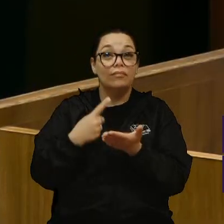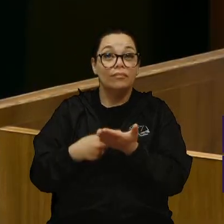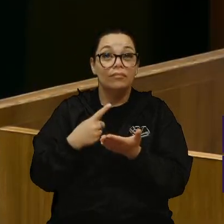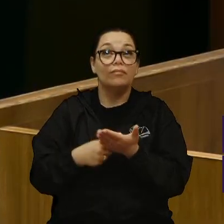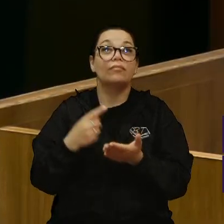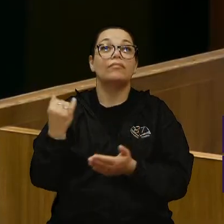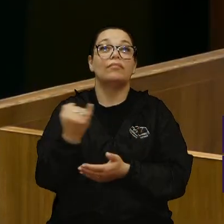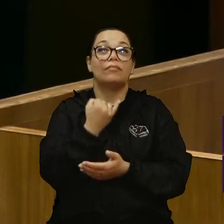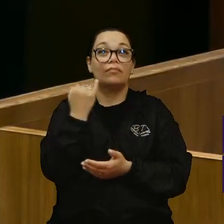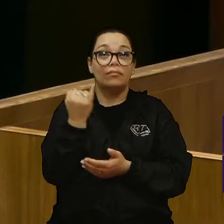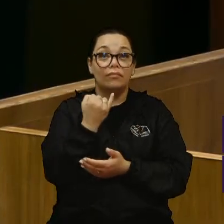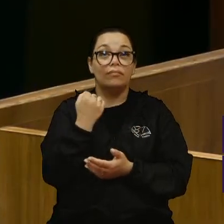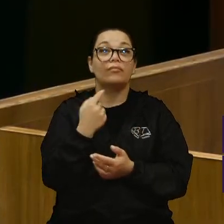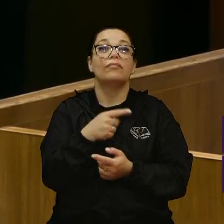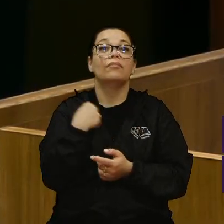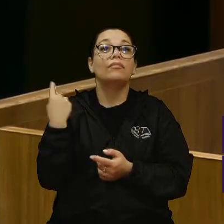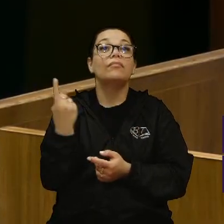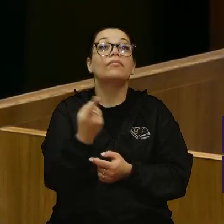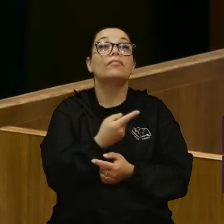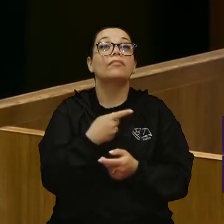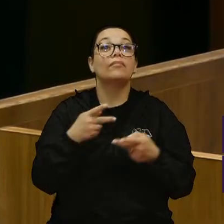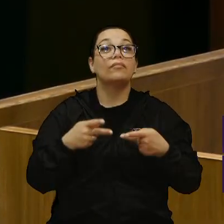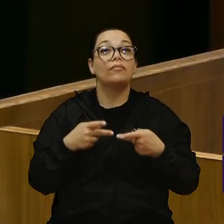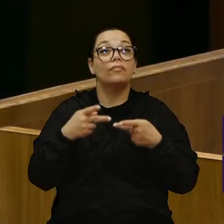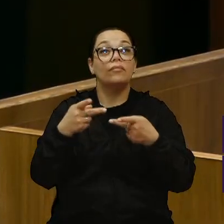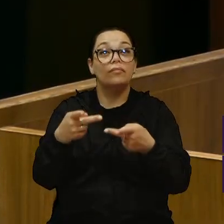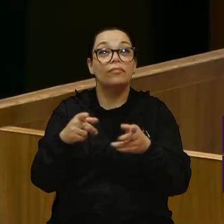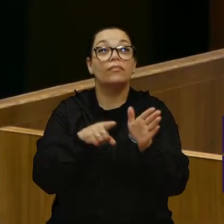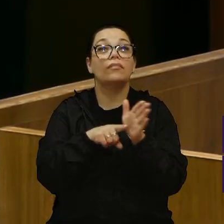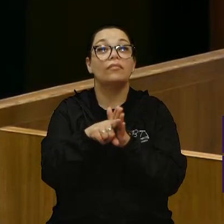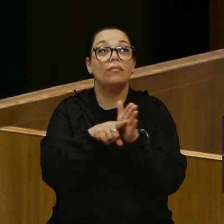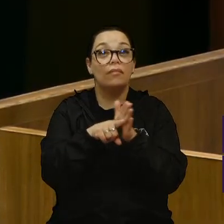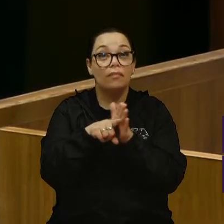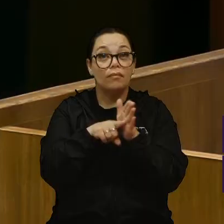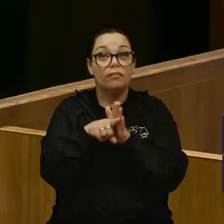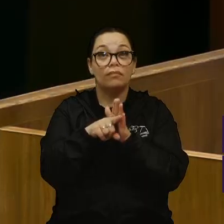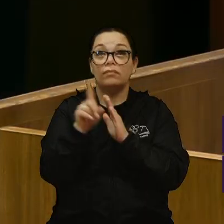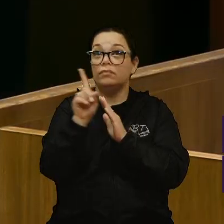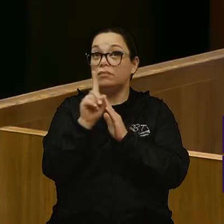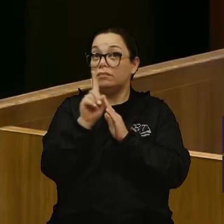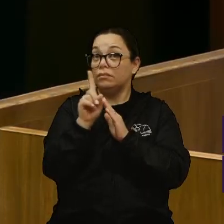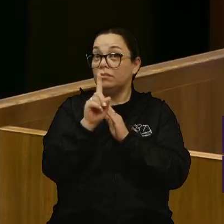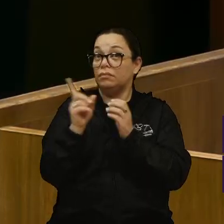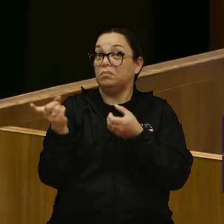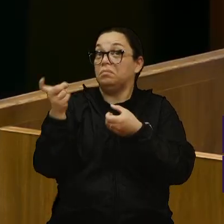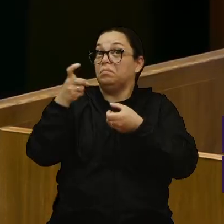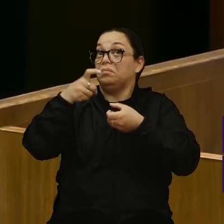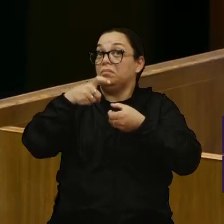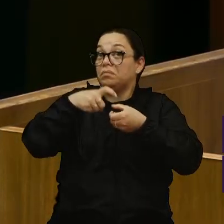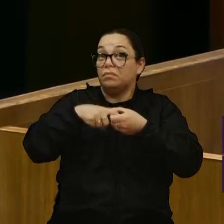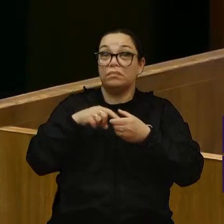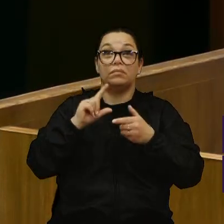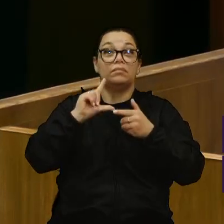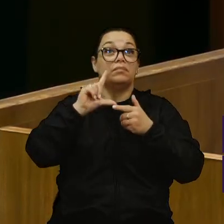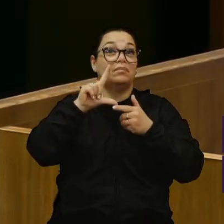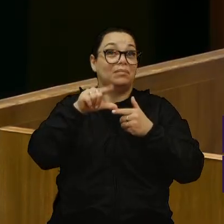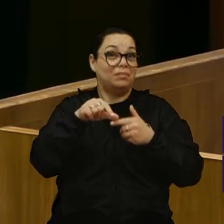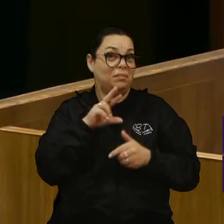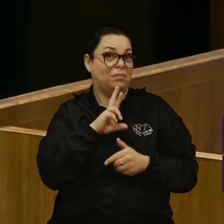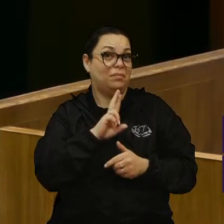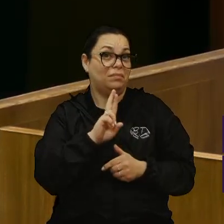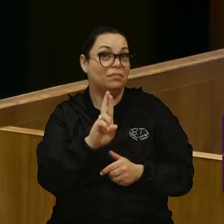importantíssimo. Porque nós, quando vamos fazer pesquisa e não levamos o